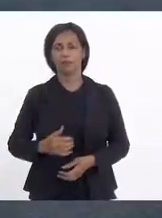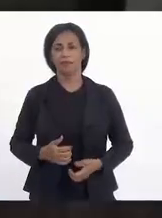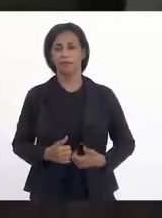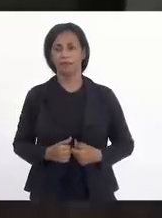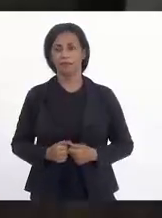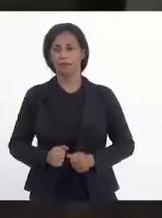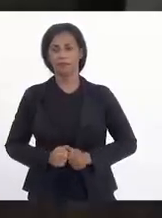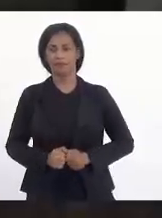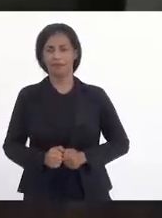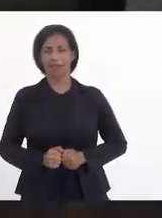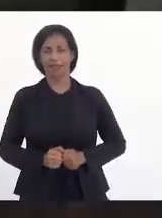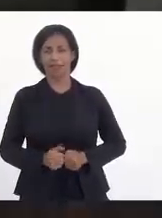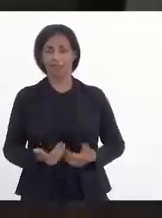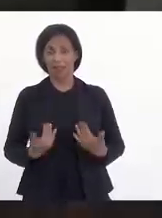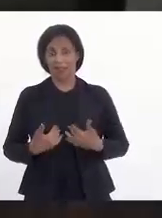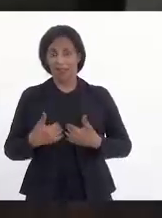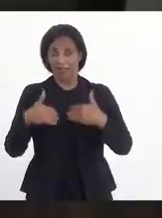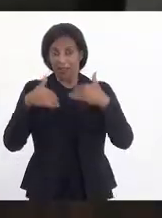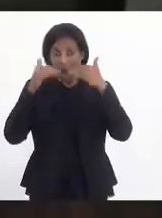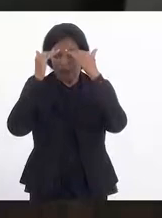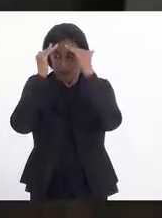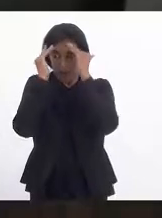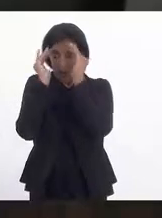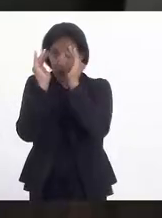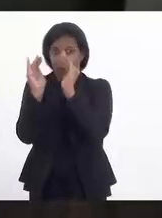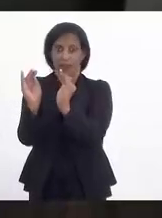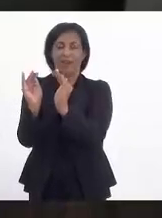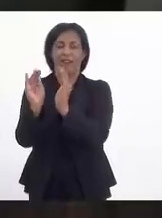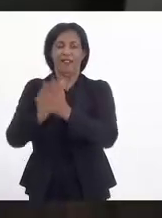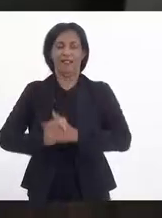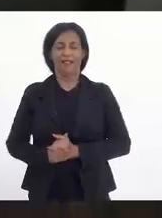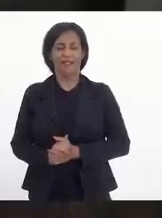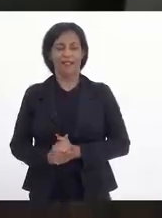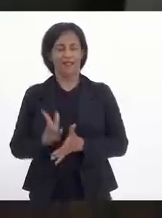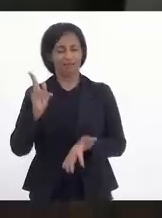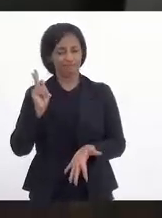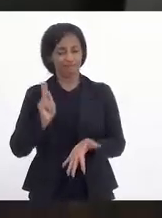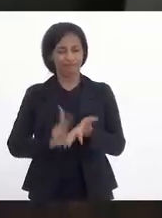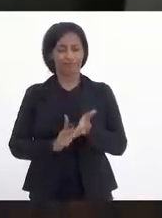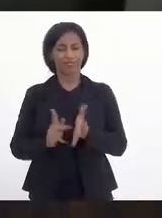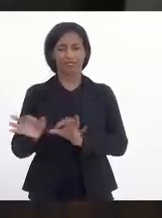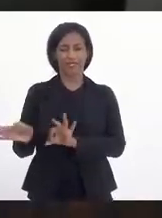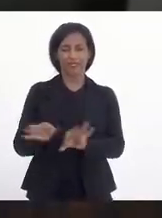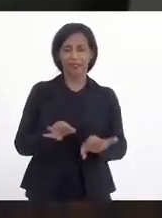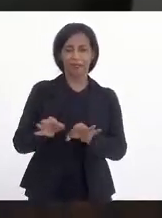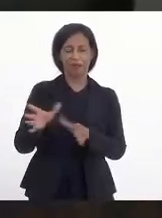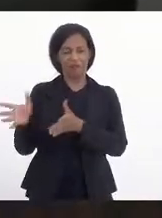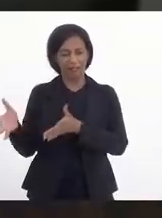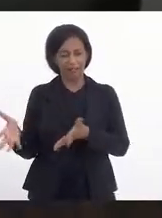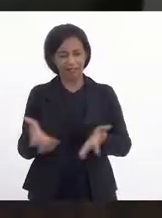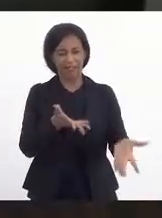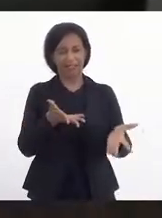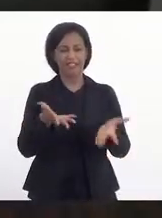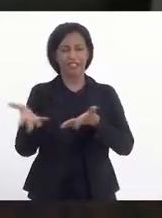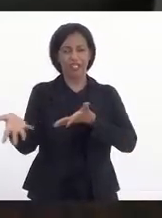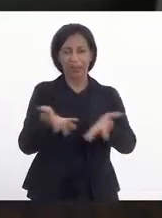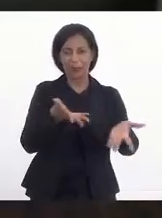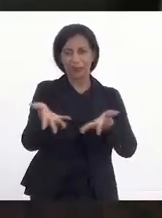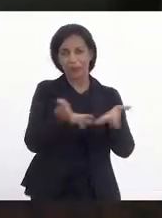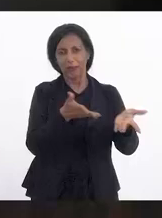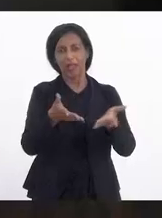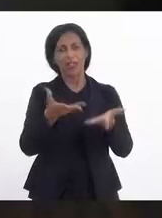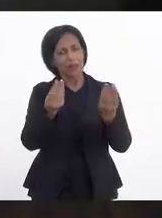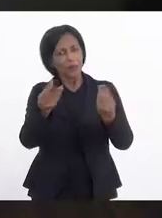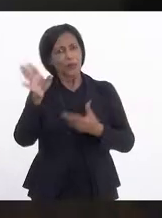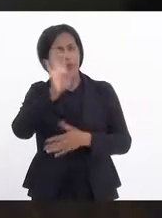É uma honra deputada enfermeira Rejane de fato esse projeto já já está aí atuando funcionando em